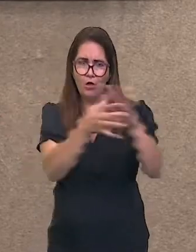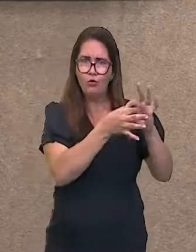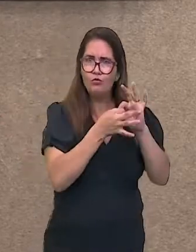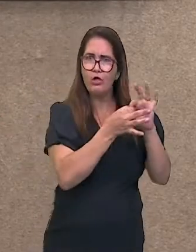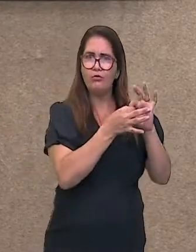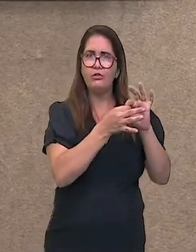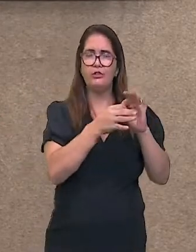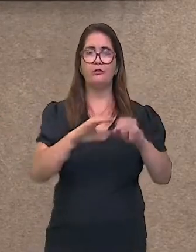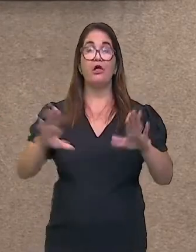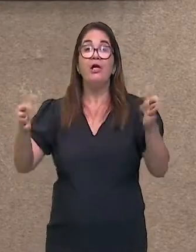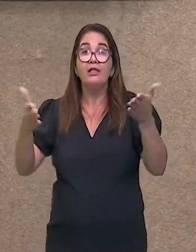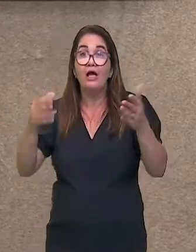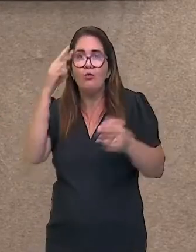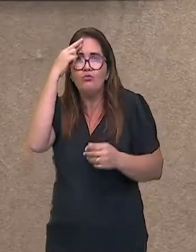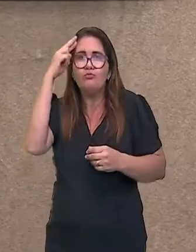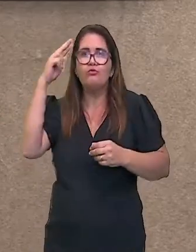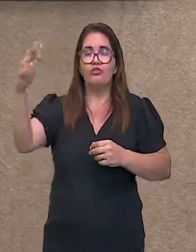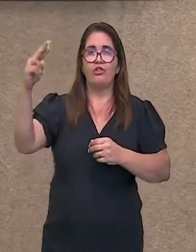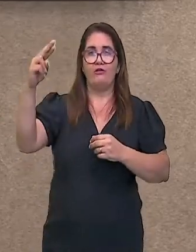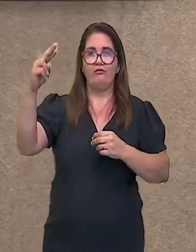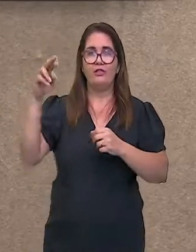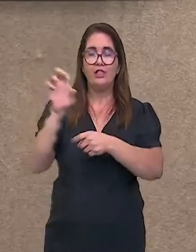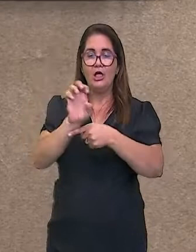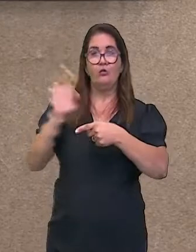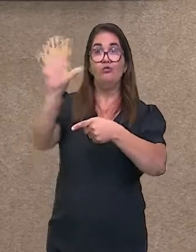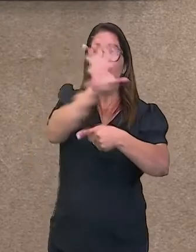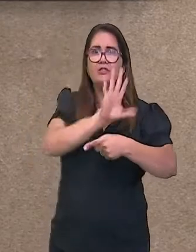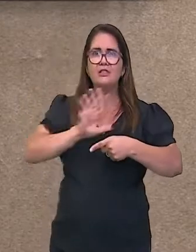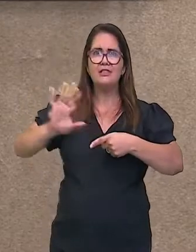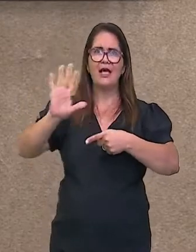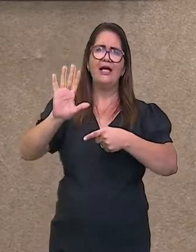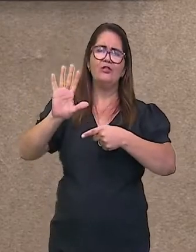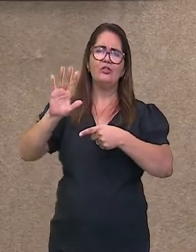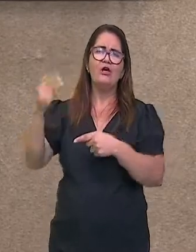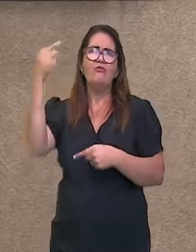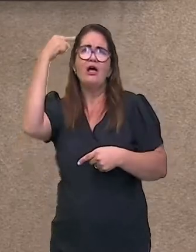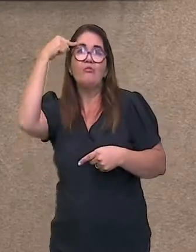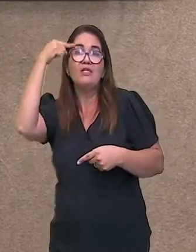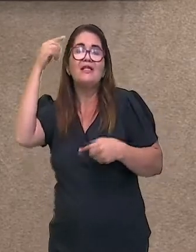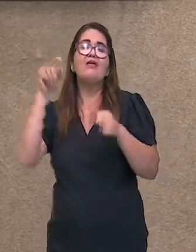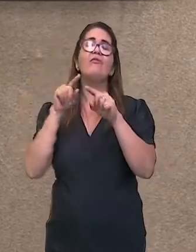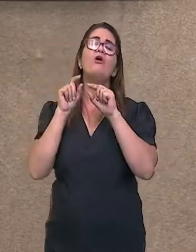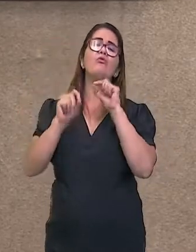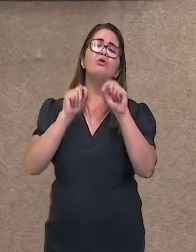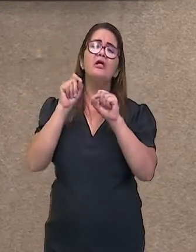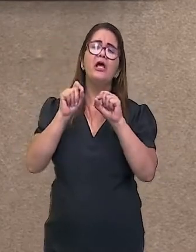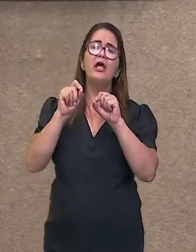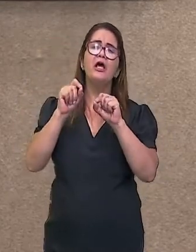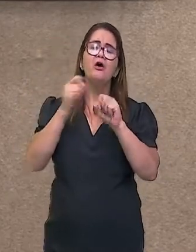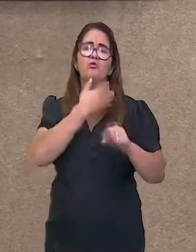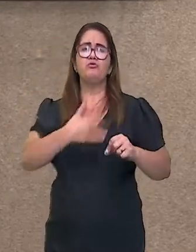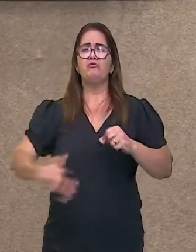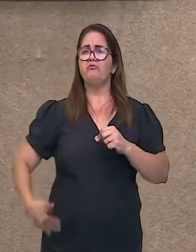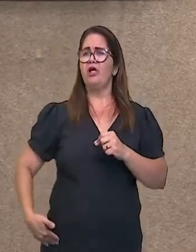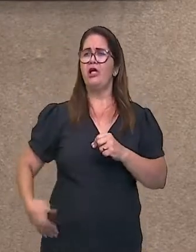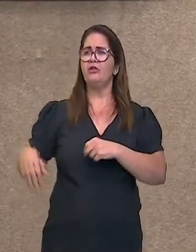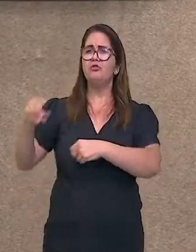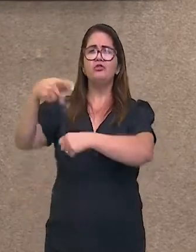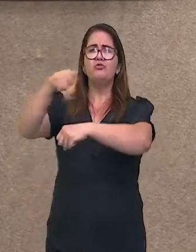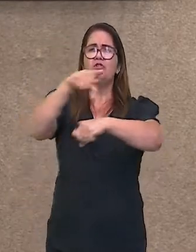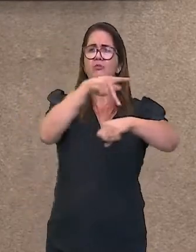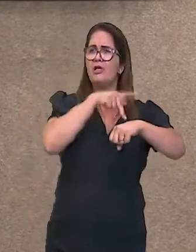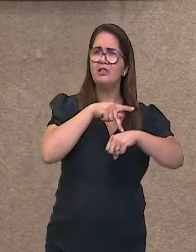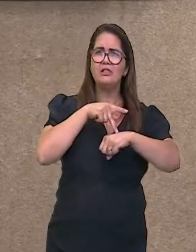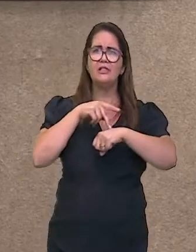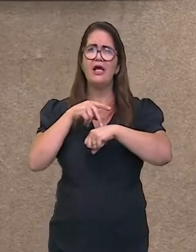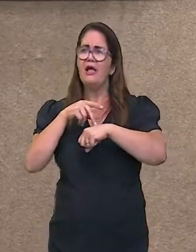e chefes de Estado na Europa de que a guerra era apenas questão de tempo. Por essa razão, as